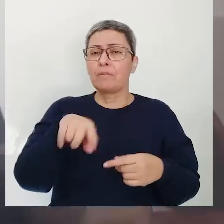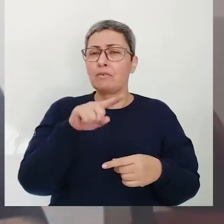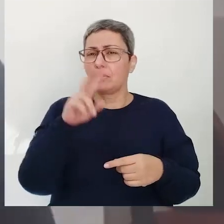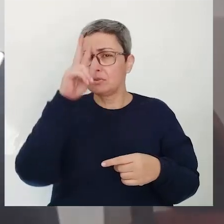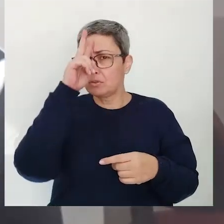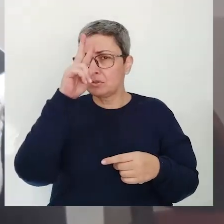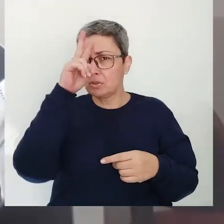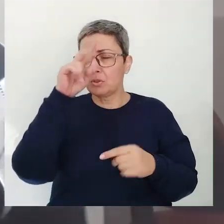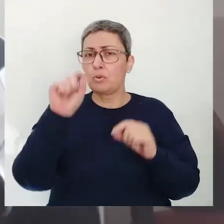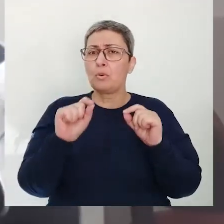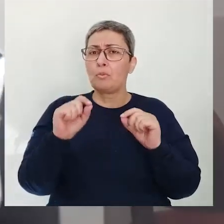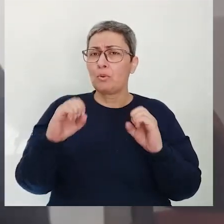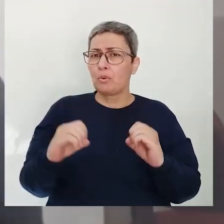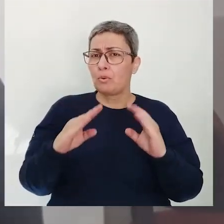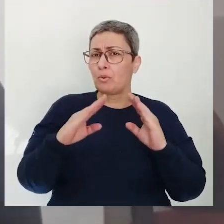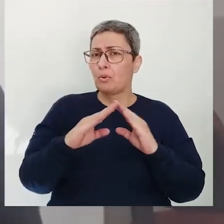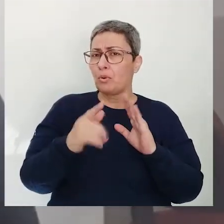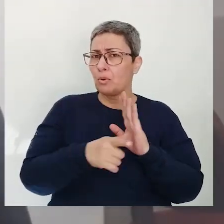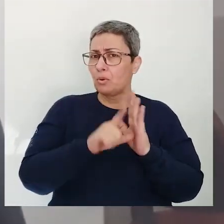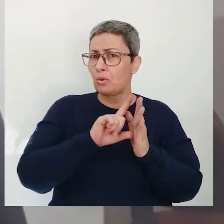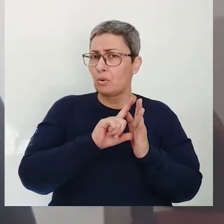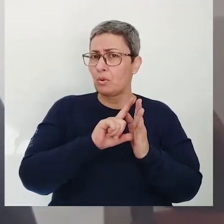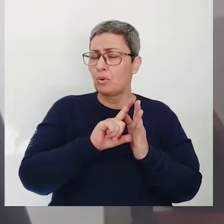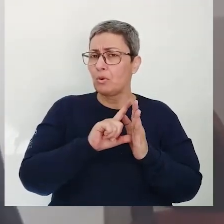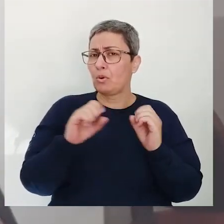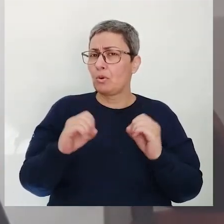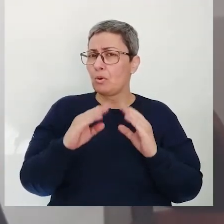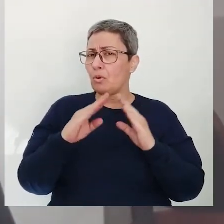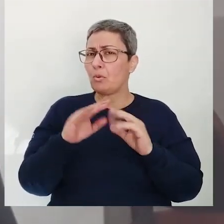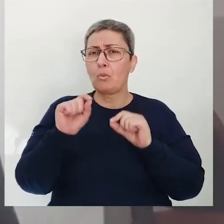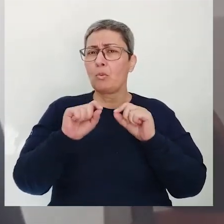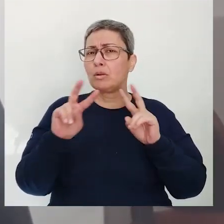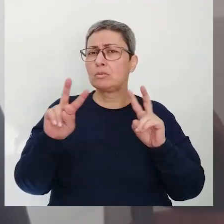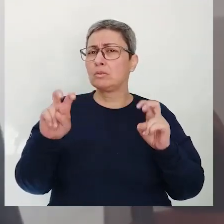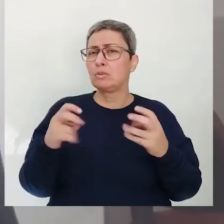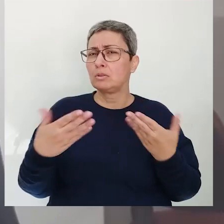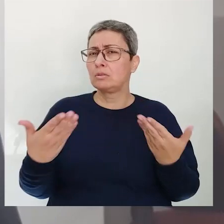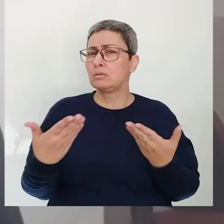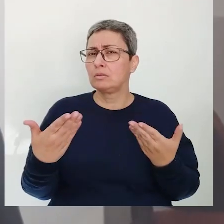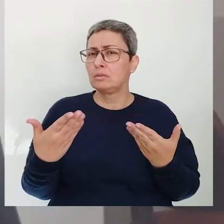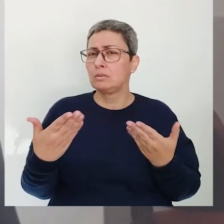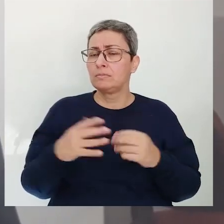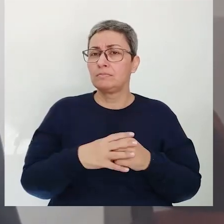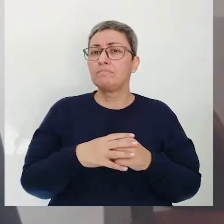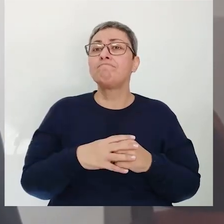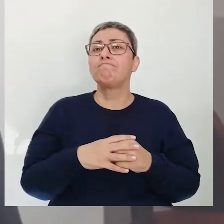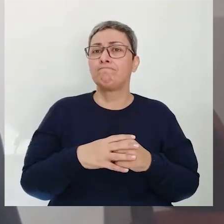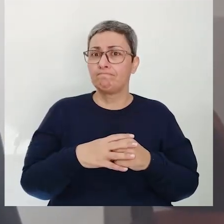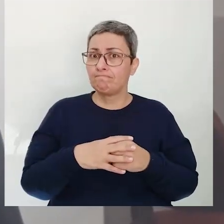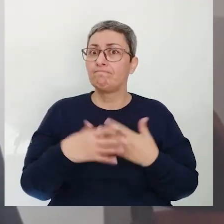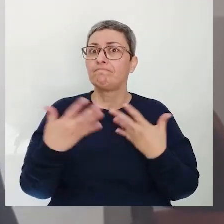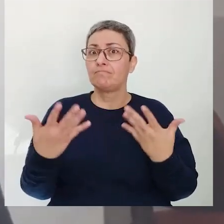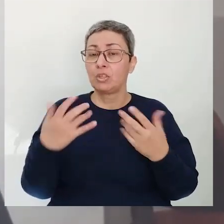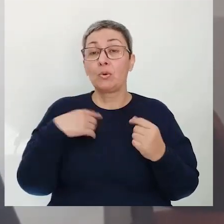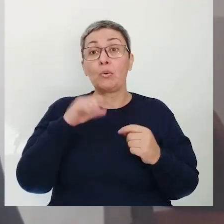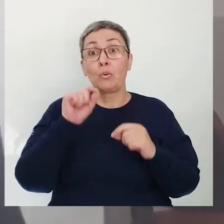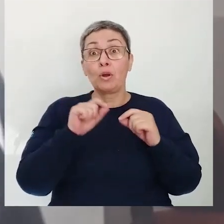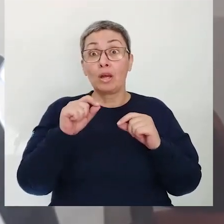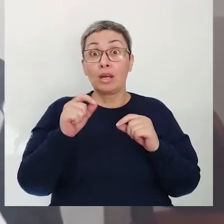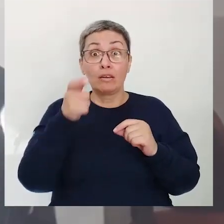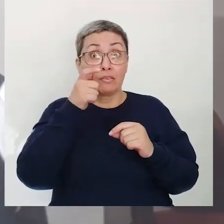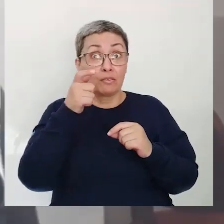vocês lembram no programa anterior qual foi o assunto que nós falamos? Pois é, quem assistiu